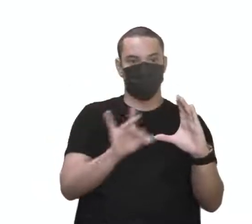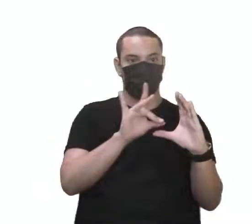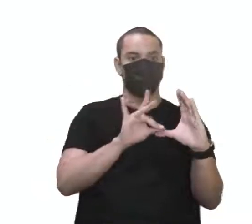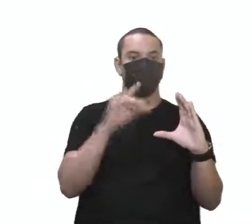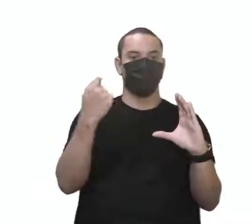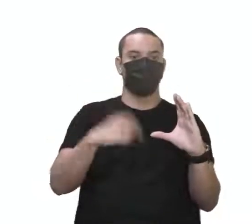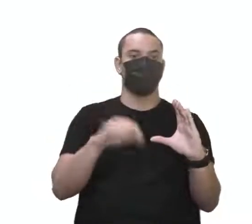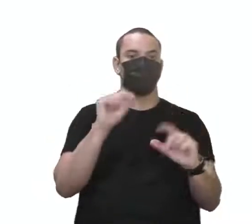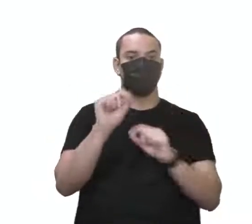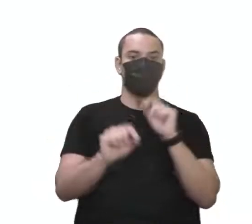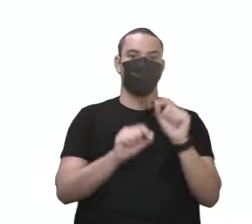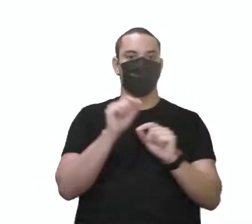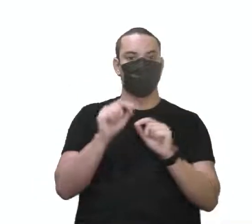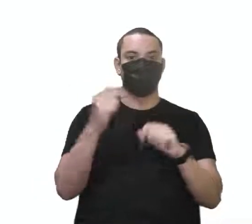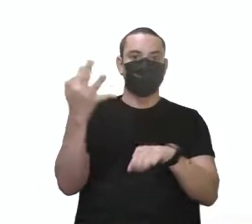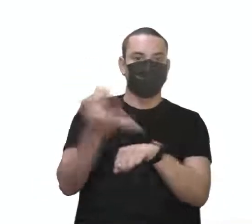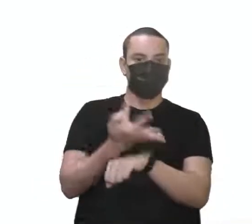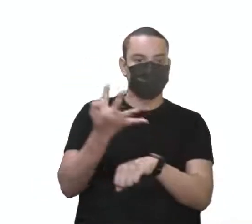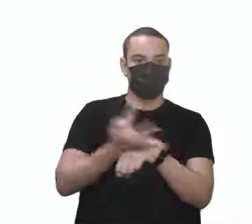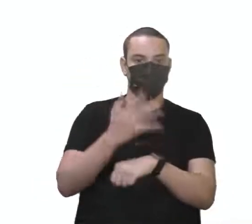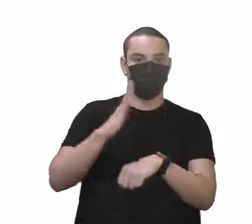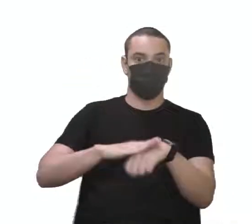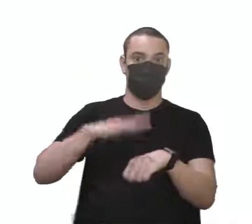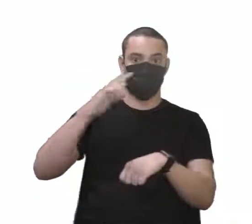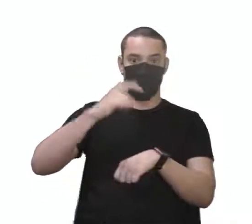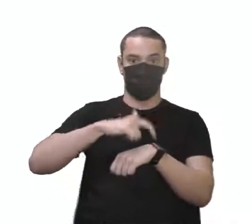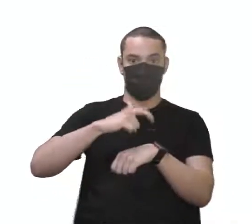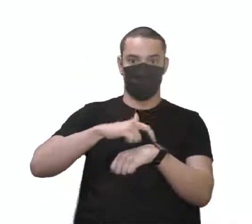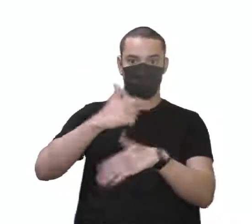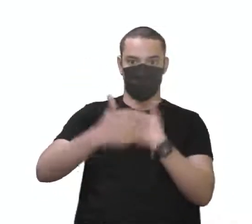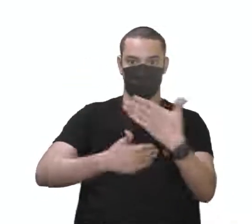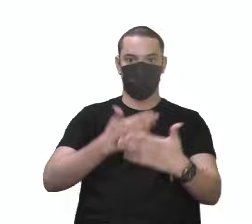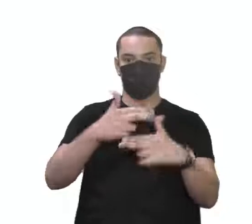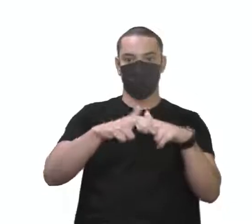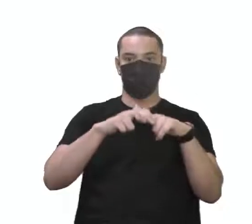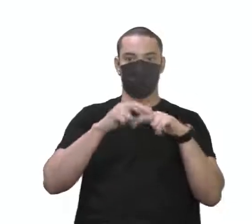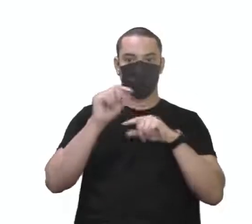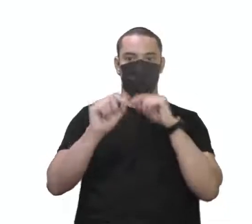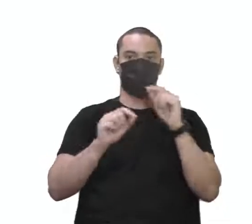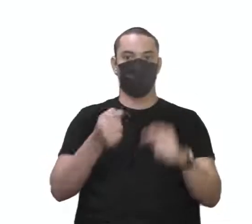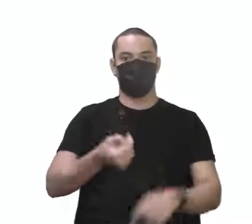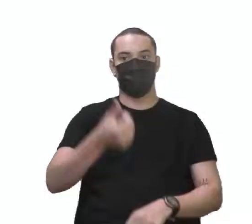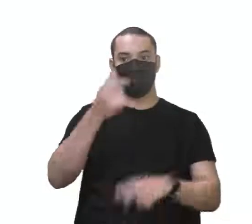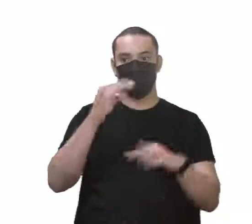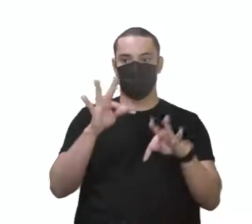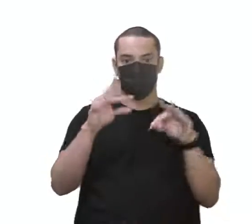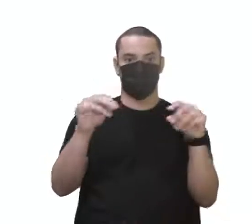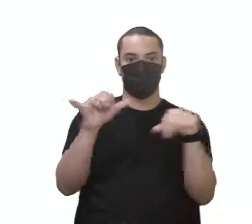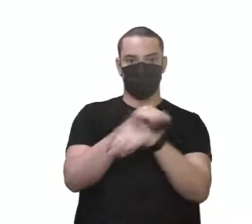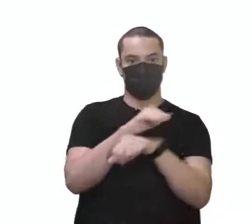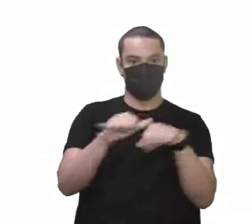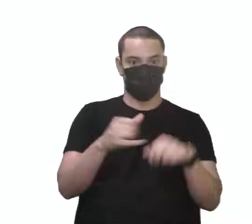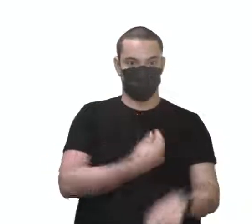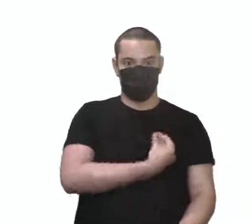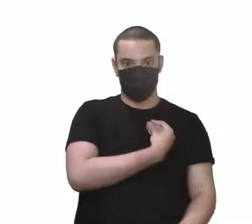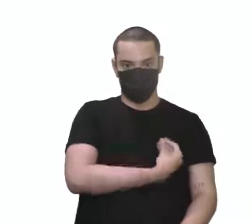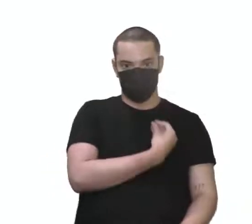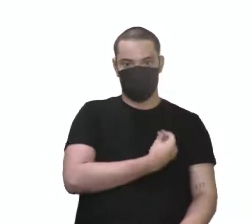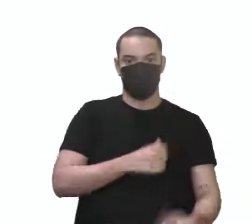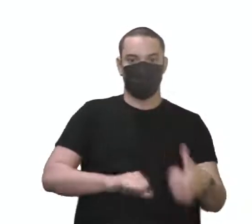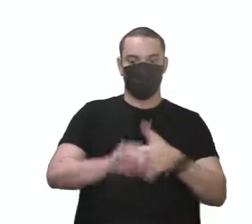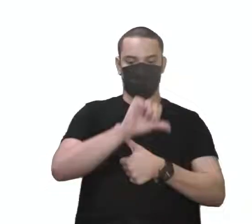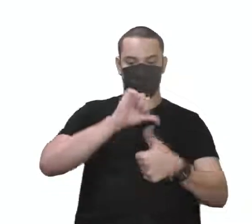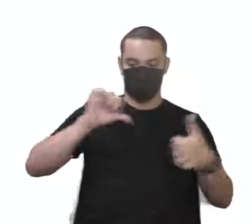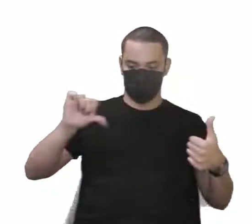tem que resistir bastante tempo. Por isso, quase todas as técnicas atuais para transferência